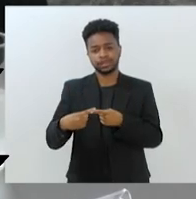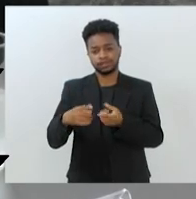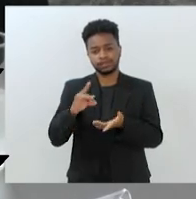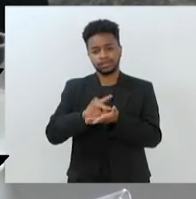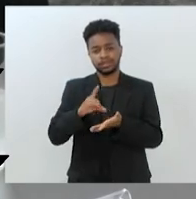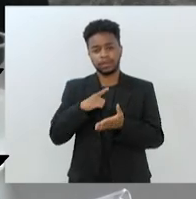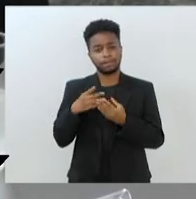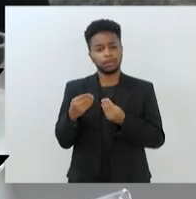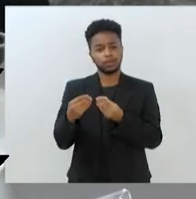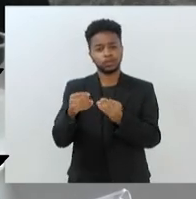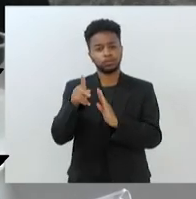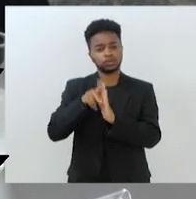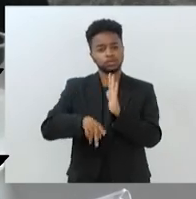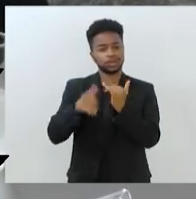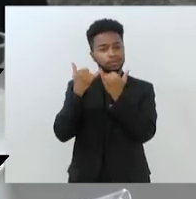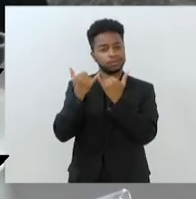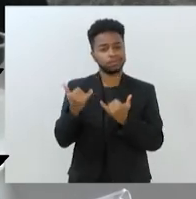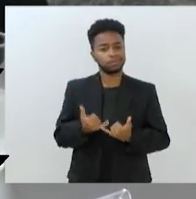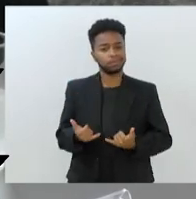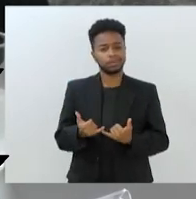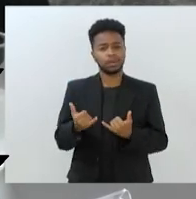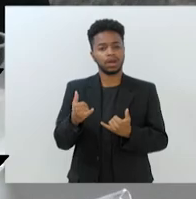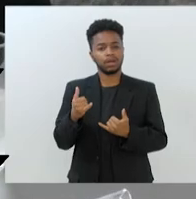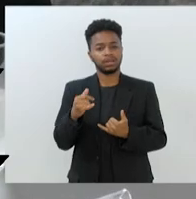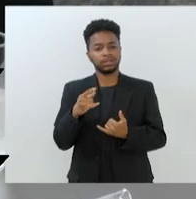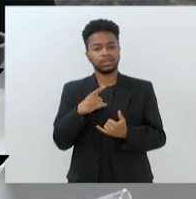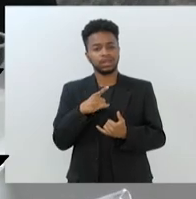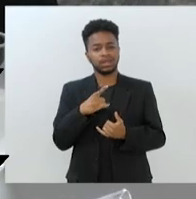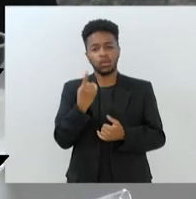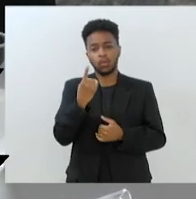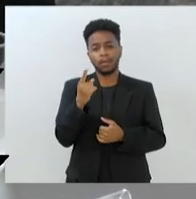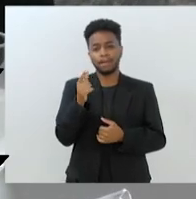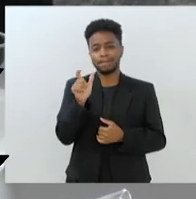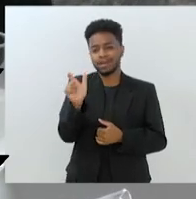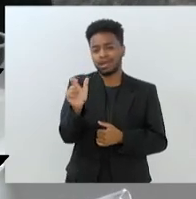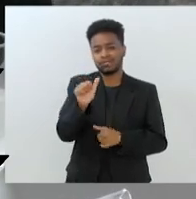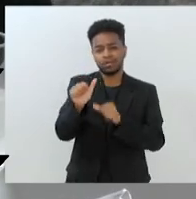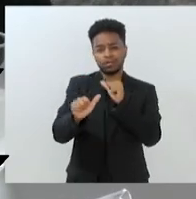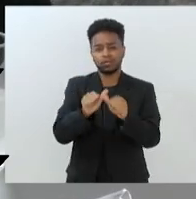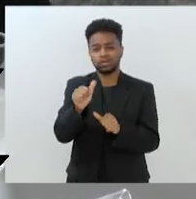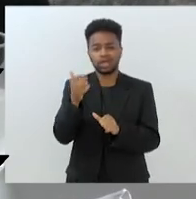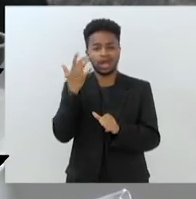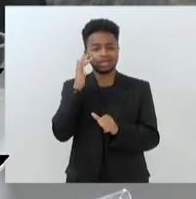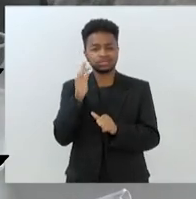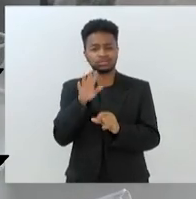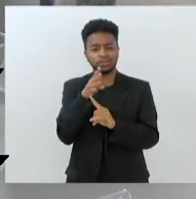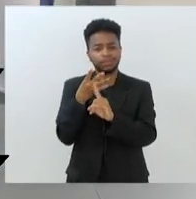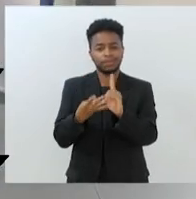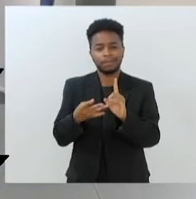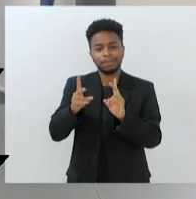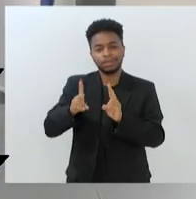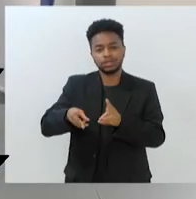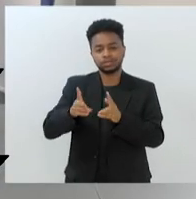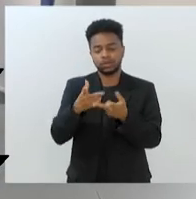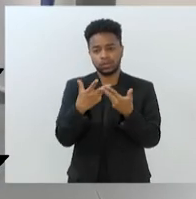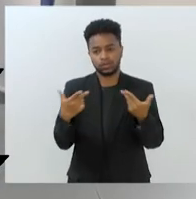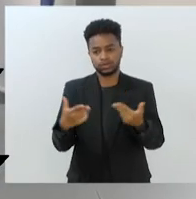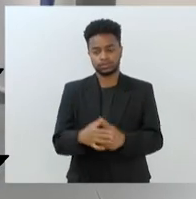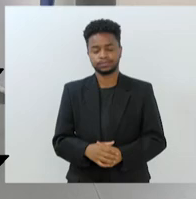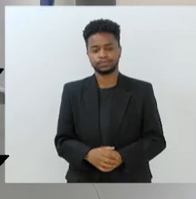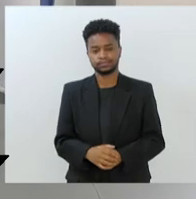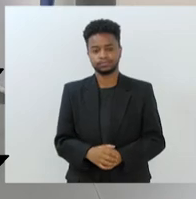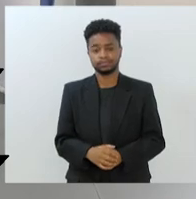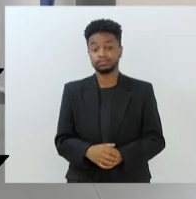projeto parecido um com o outro, muda uma vírgula, uma palavra e está homenageando a mesma coisa. Na verdade, senhor presidente,